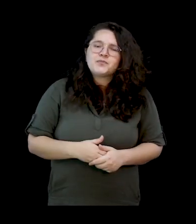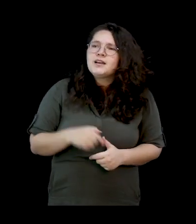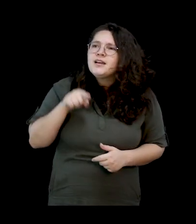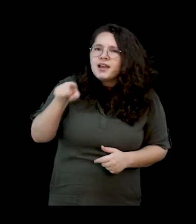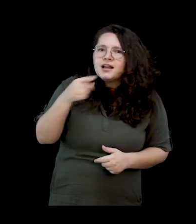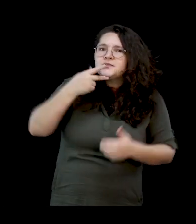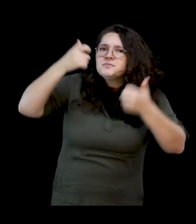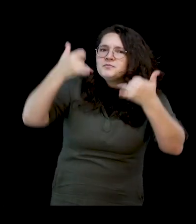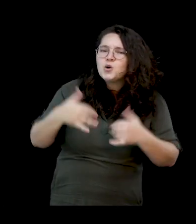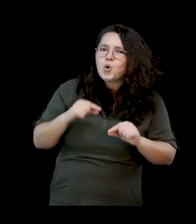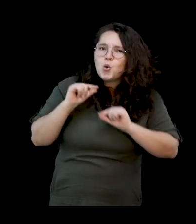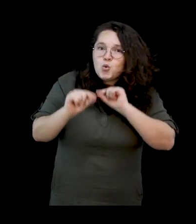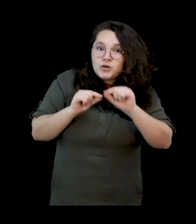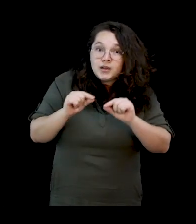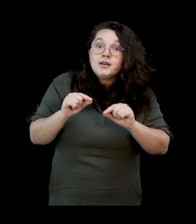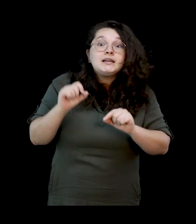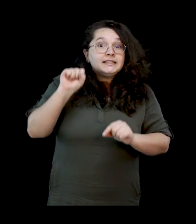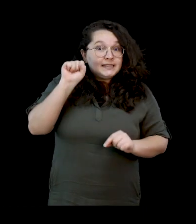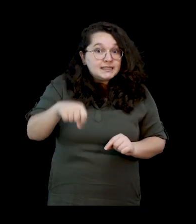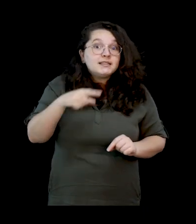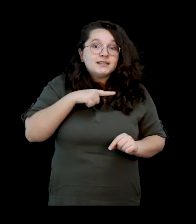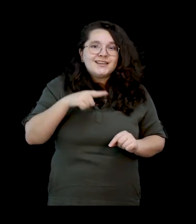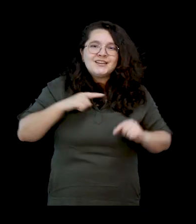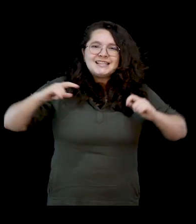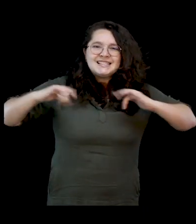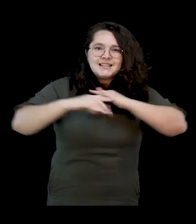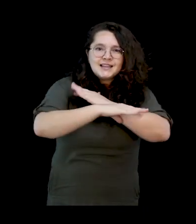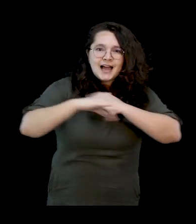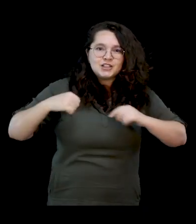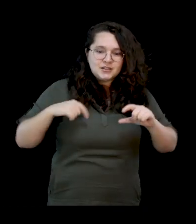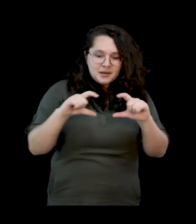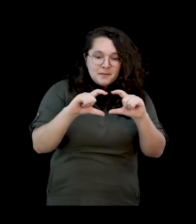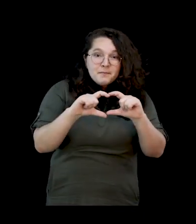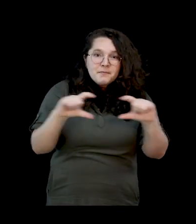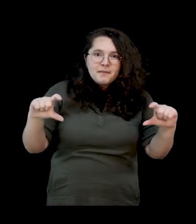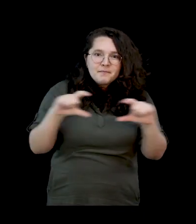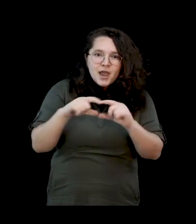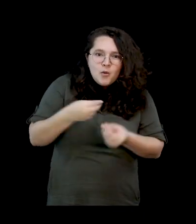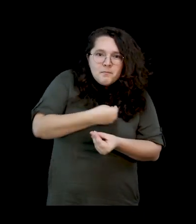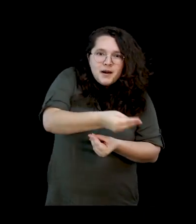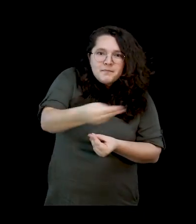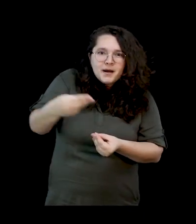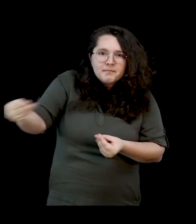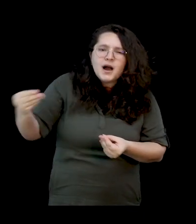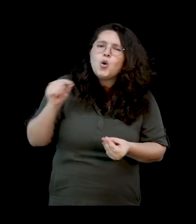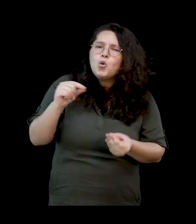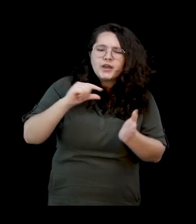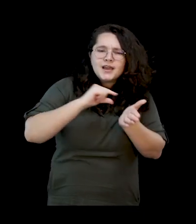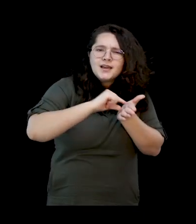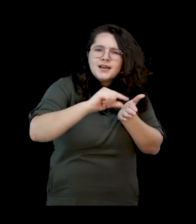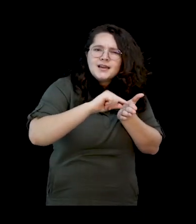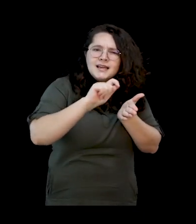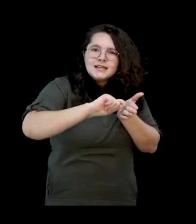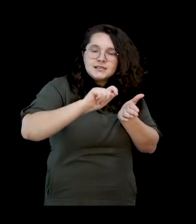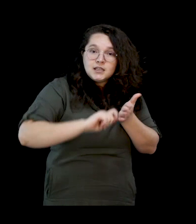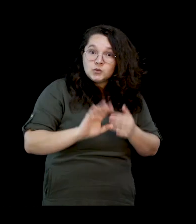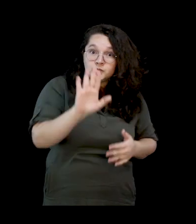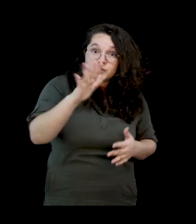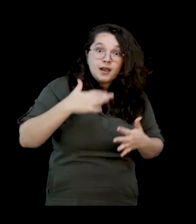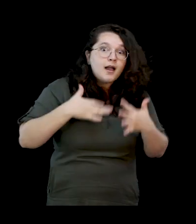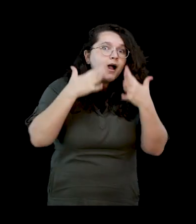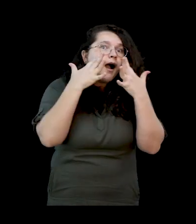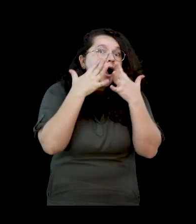costuma dizer, não é? Aliás, ele inundou Veneza com umas filipetas que dizia exatamente isso: atenção, a